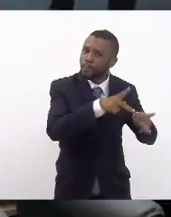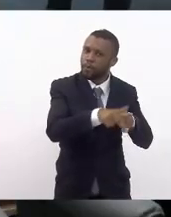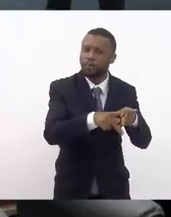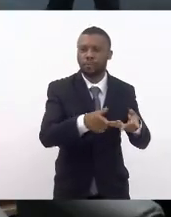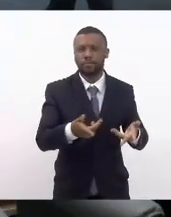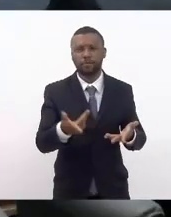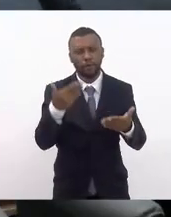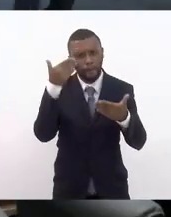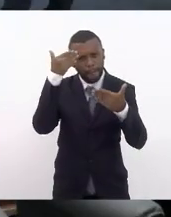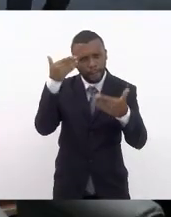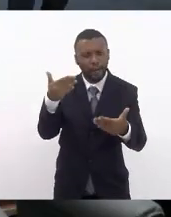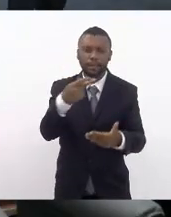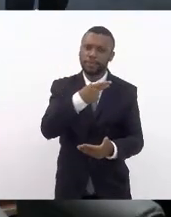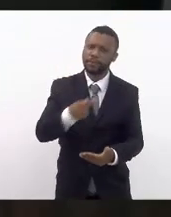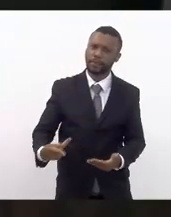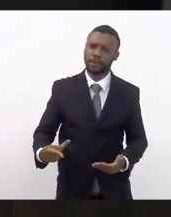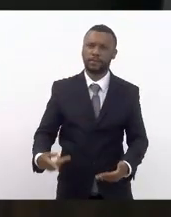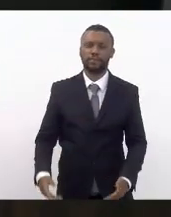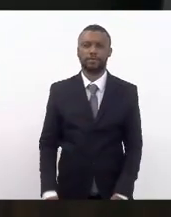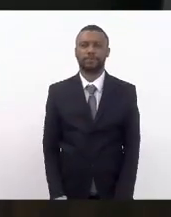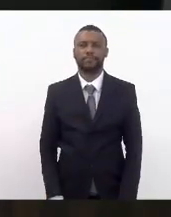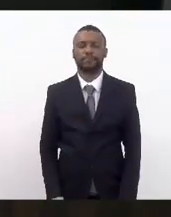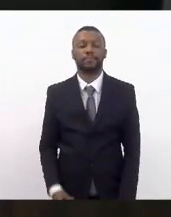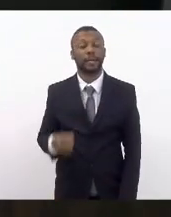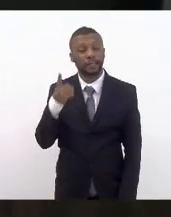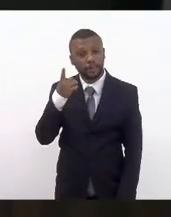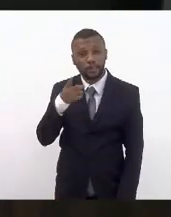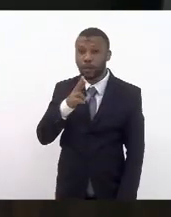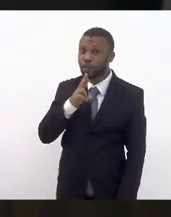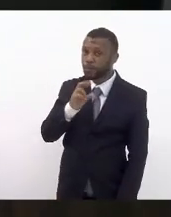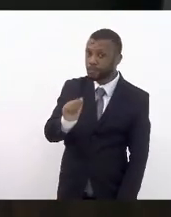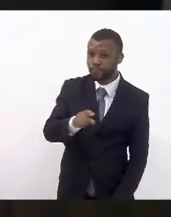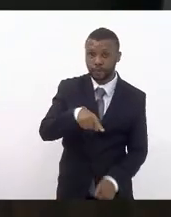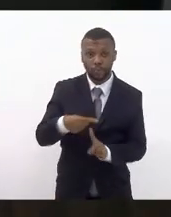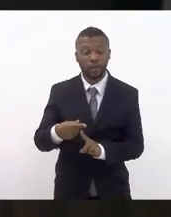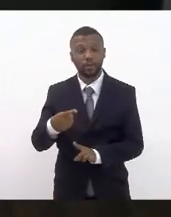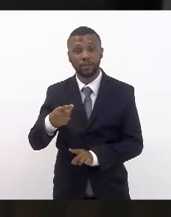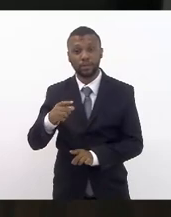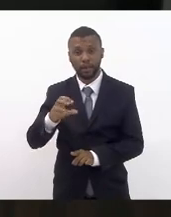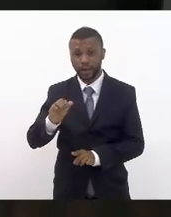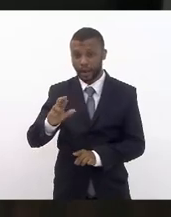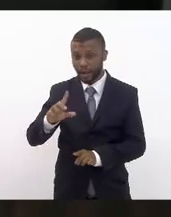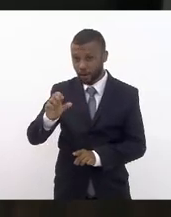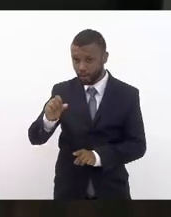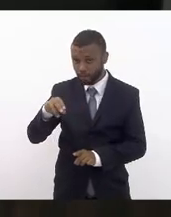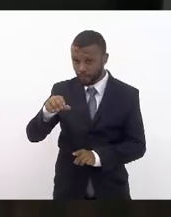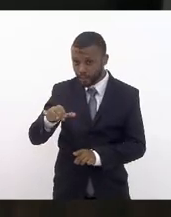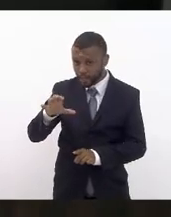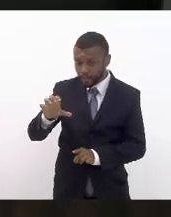obrigado, presidente. Deputado Rodrigo Amorim, seguido deputado Carlos... A Carlos Mink é primeiro? Ok.